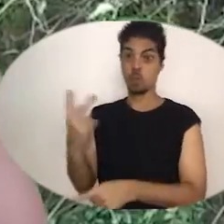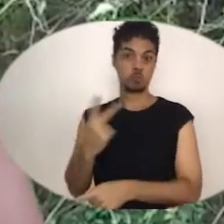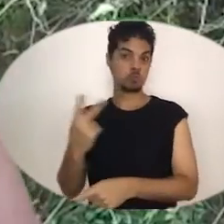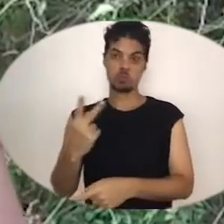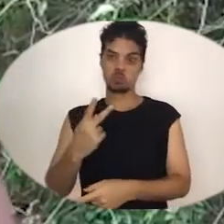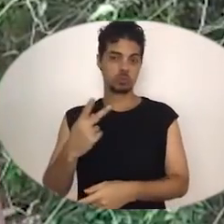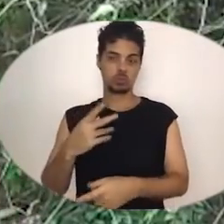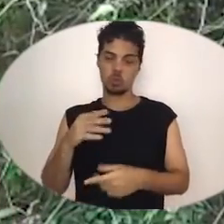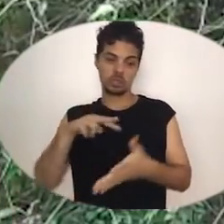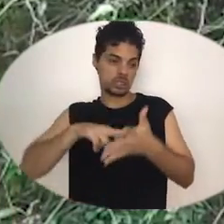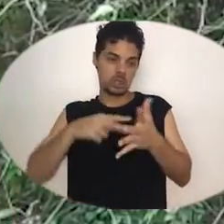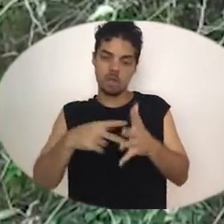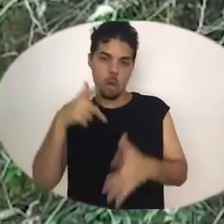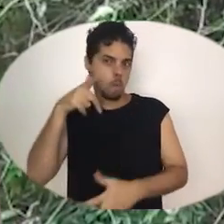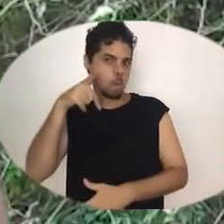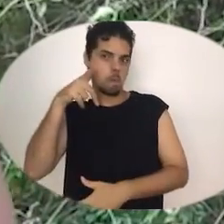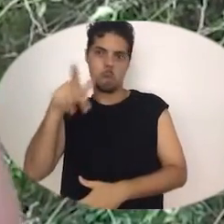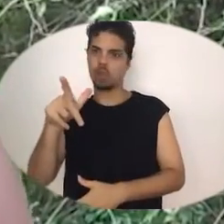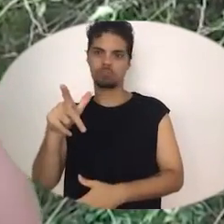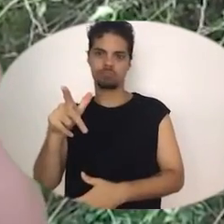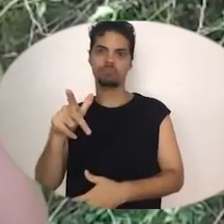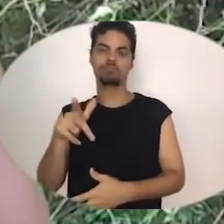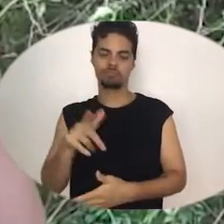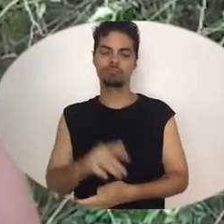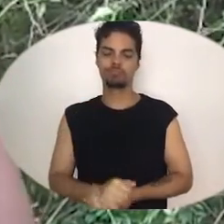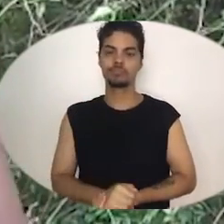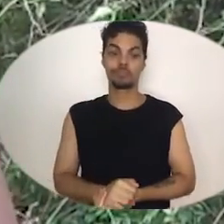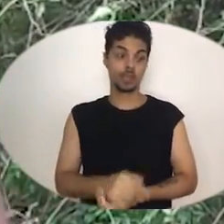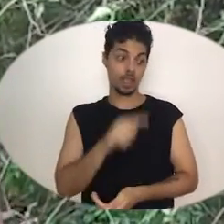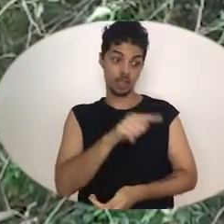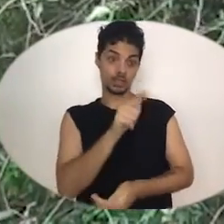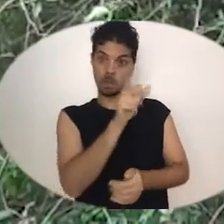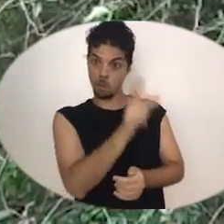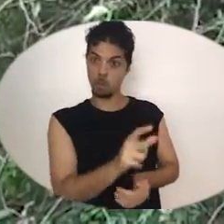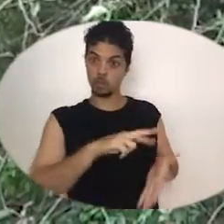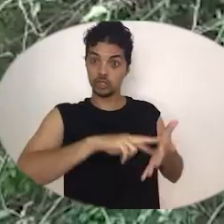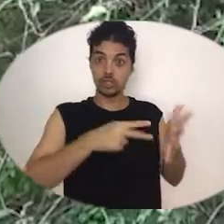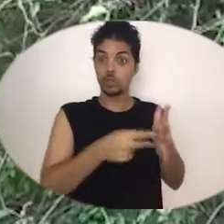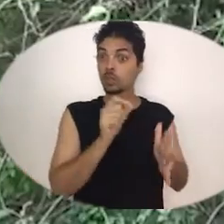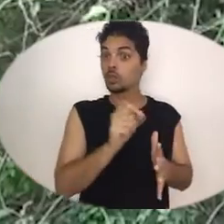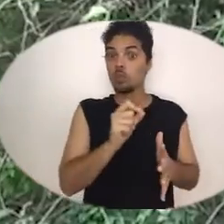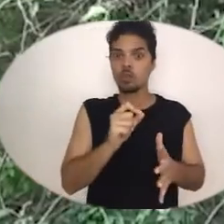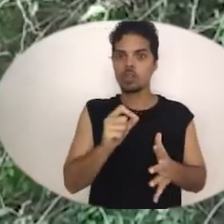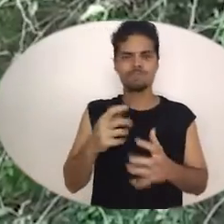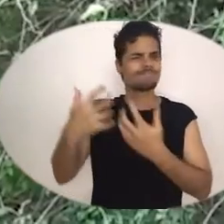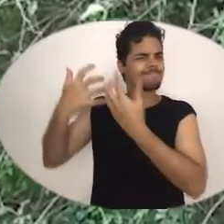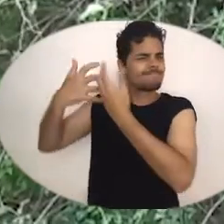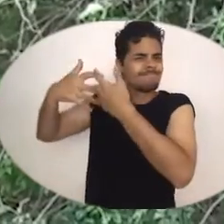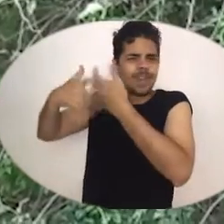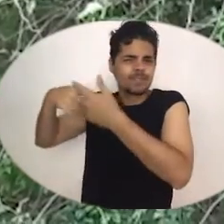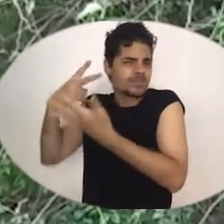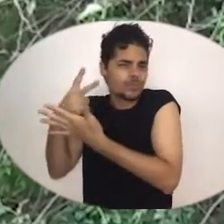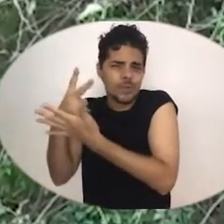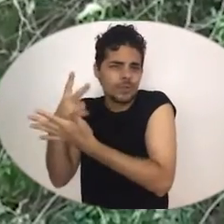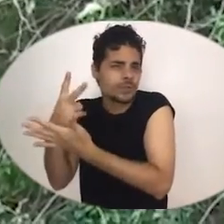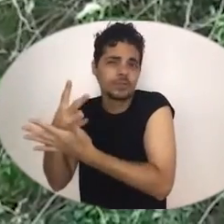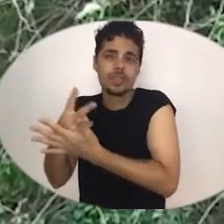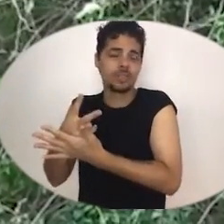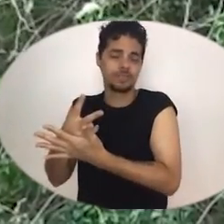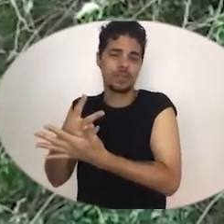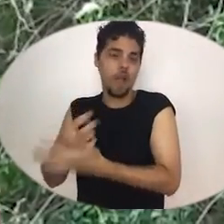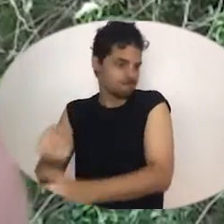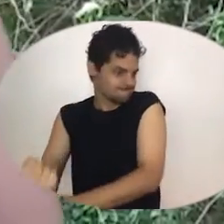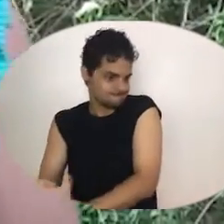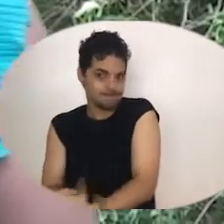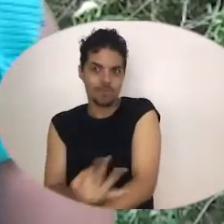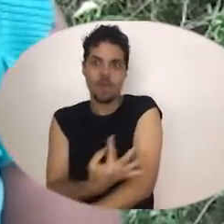dizem muito sobre nós. Ser professora é refletir constantemente sobre minha prática docente. Ser professora é